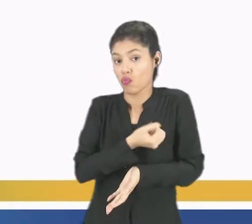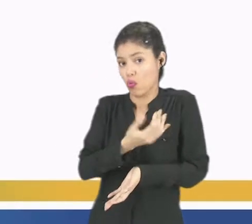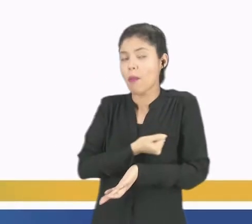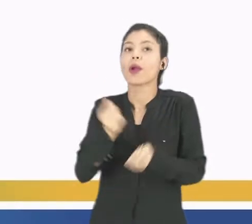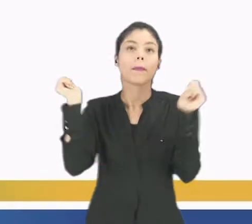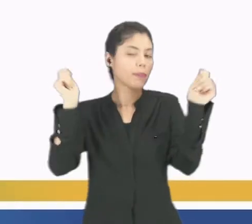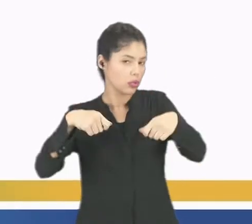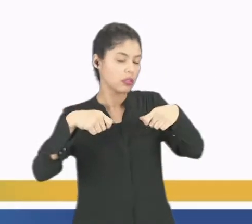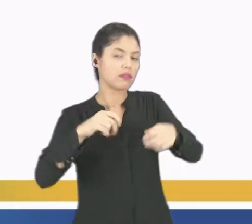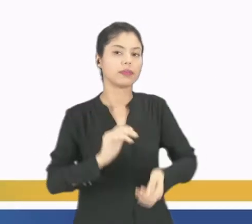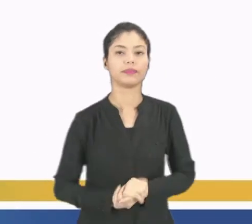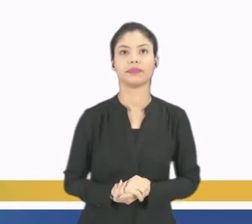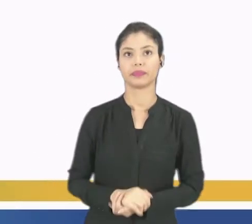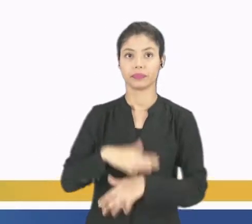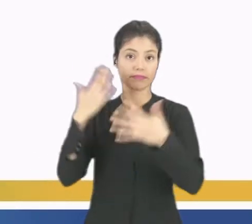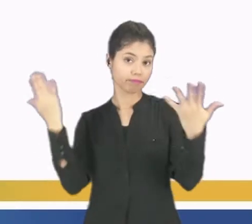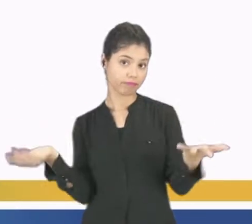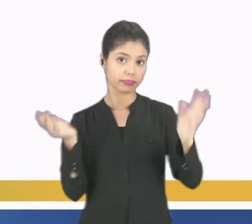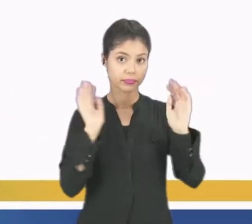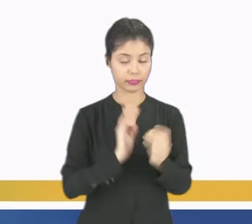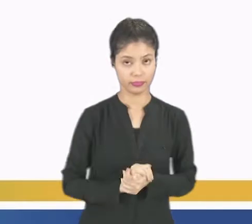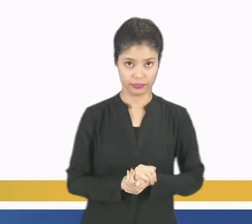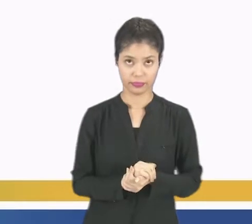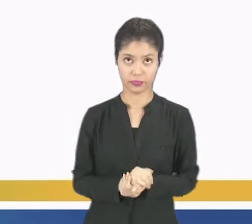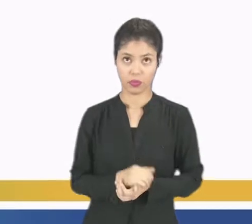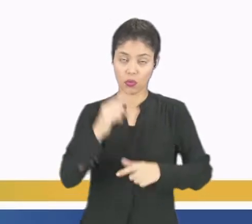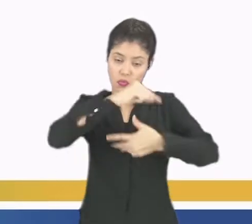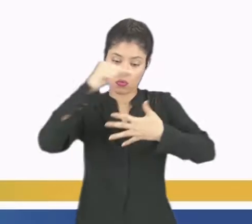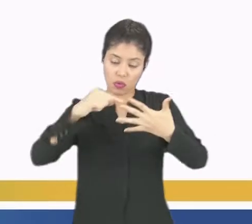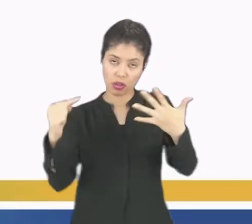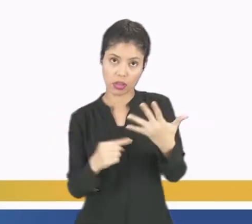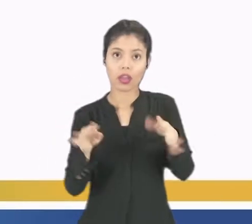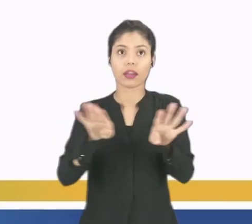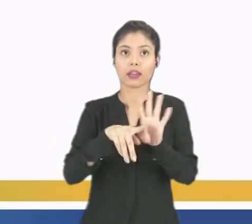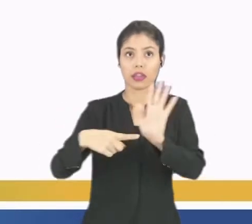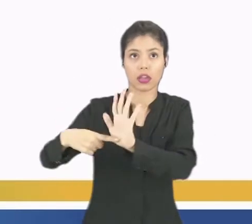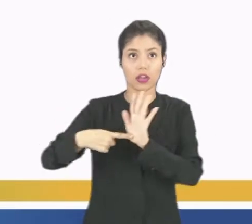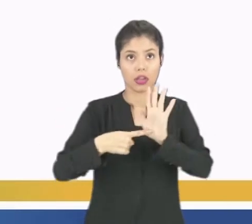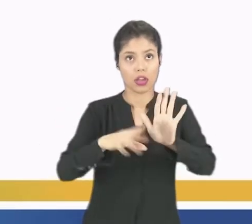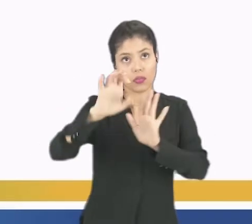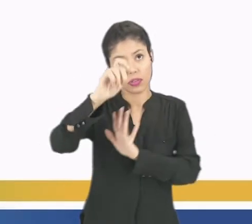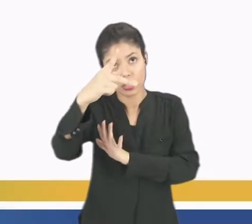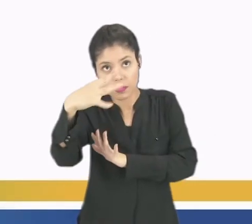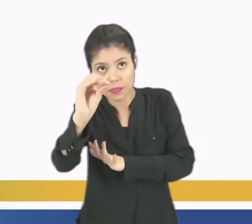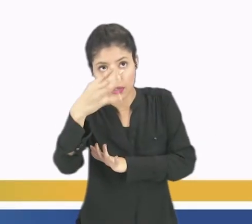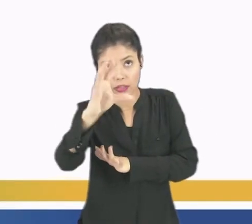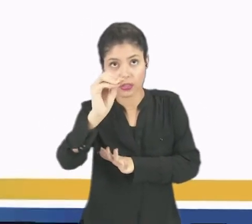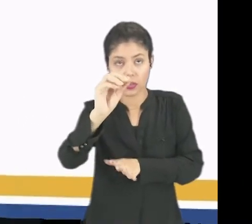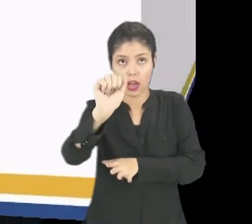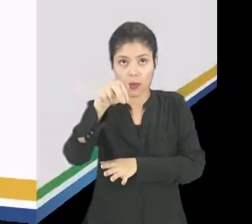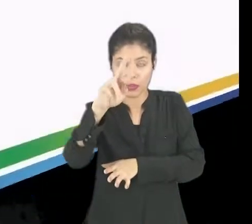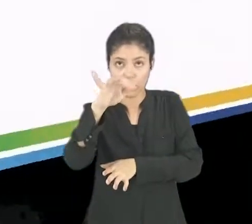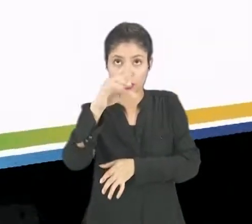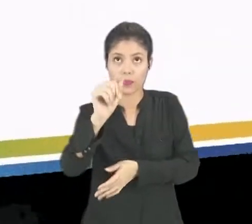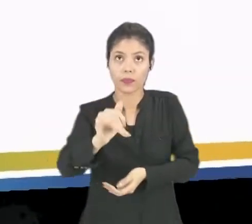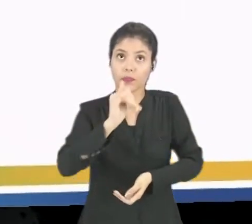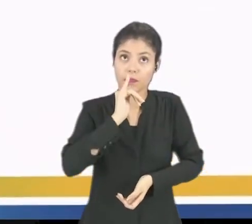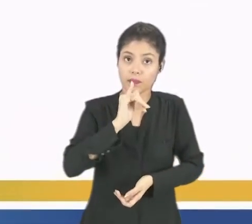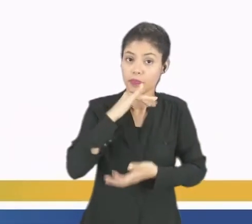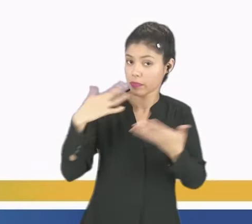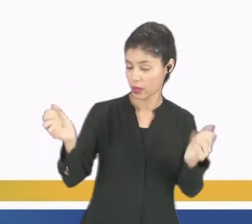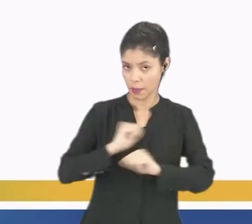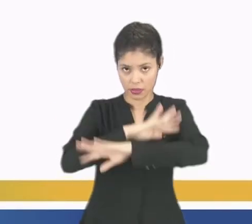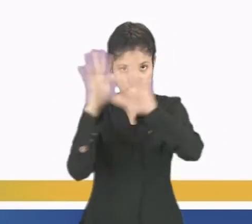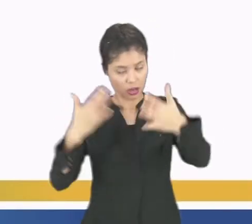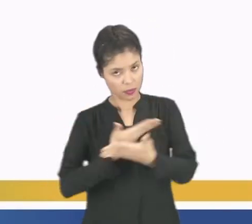de casos possíveis, no caso, aí o número de elementos do espaço amostral. Através de um exemplo, vai ficar bem